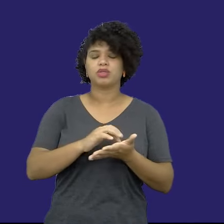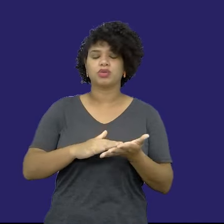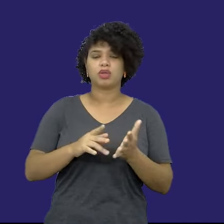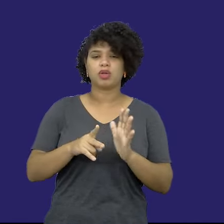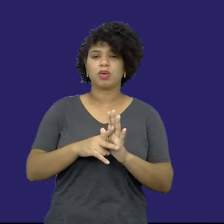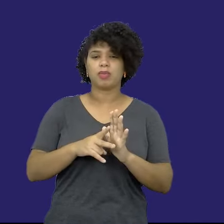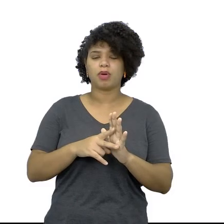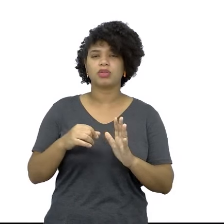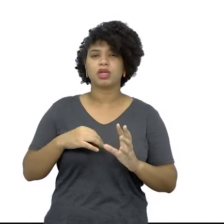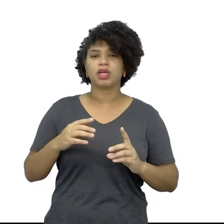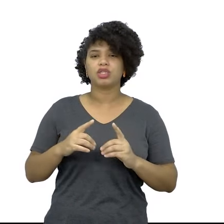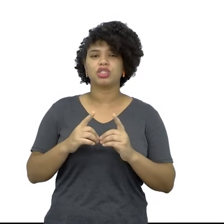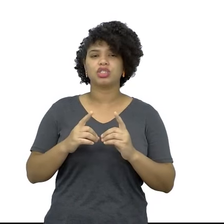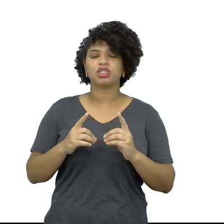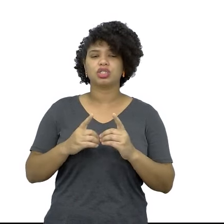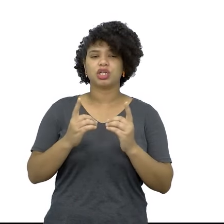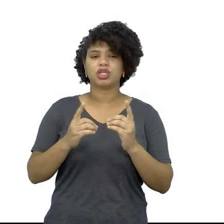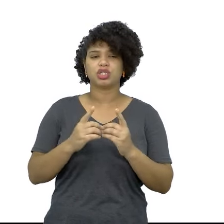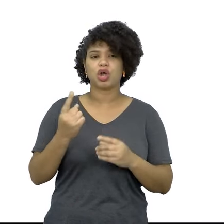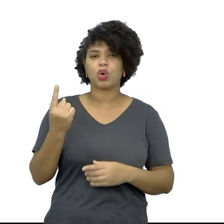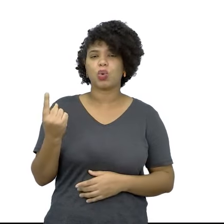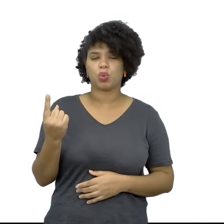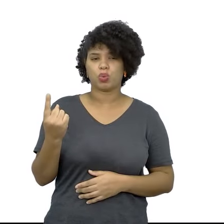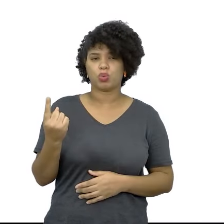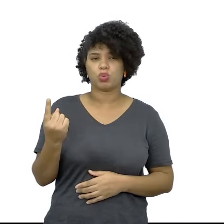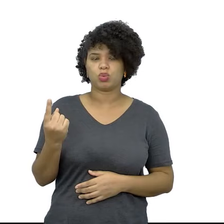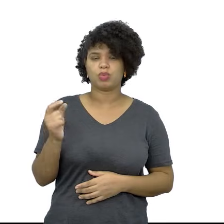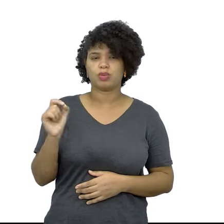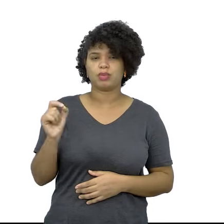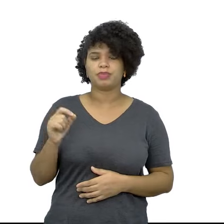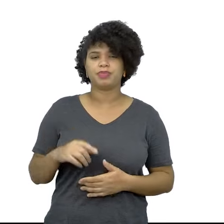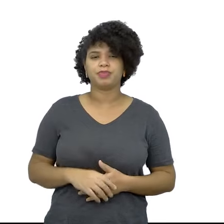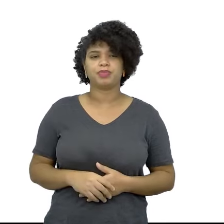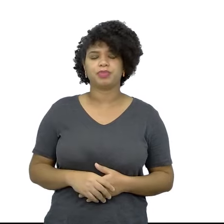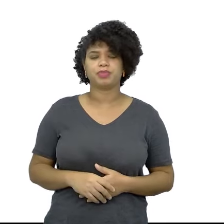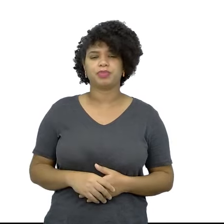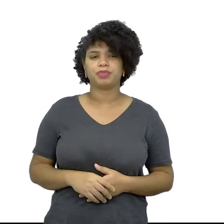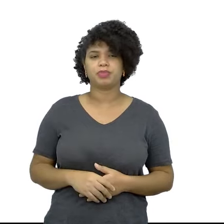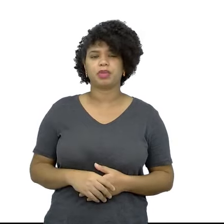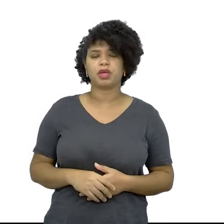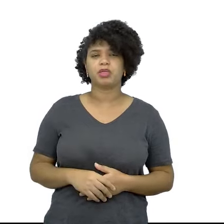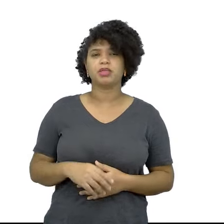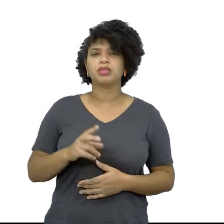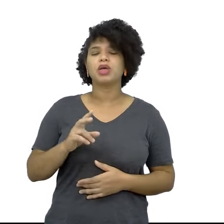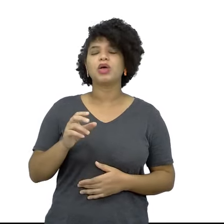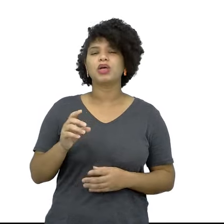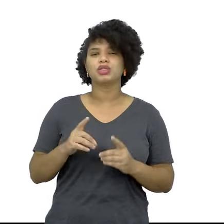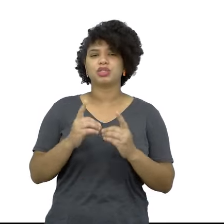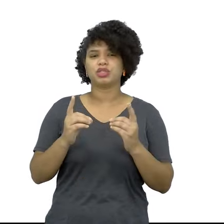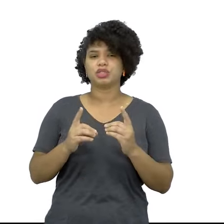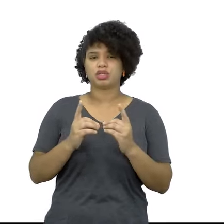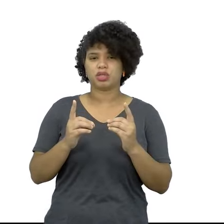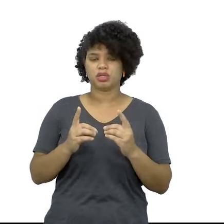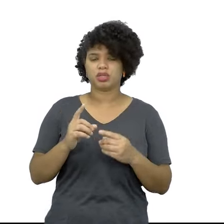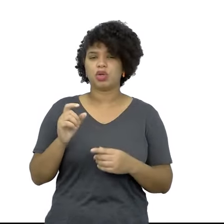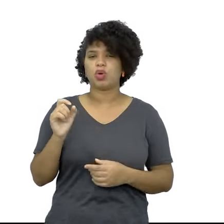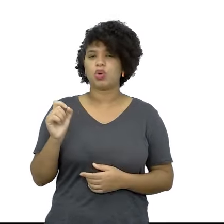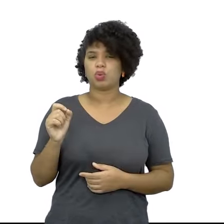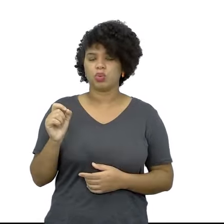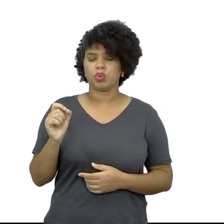sequência didática 1. Vejam, a sequência didática 1, ela